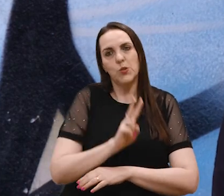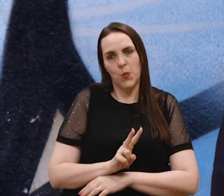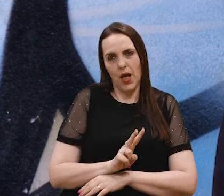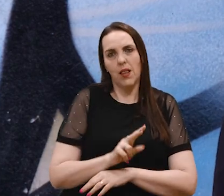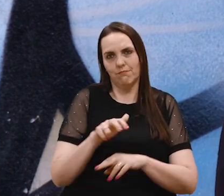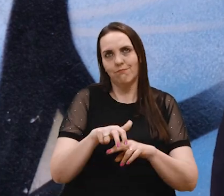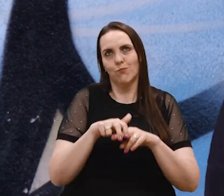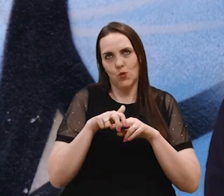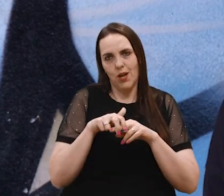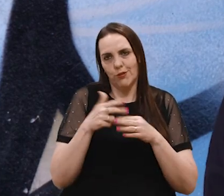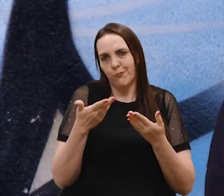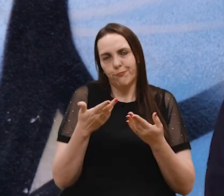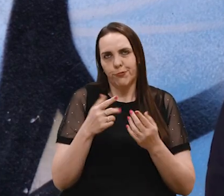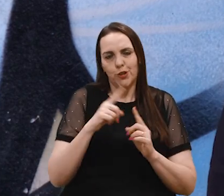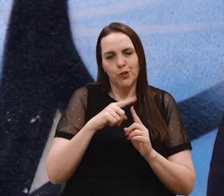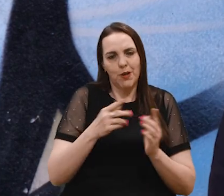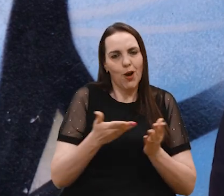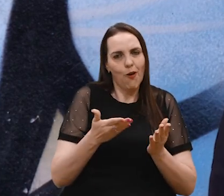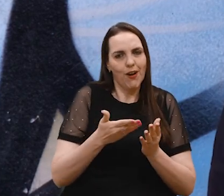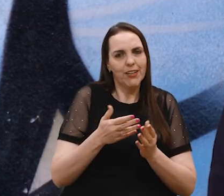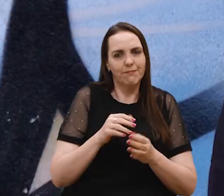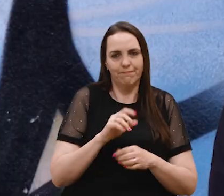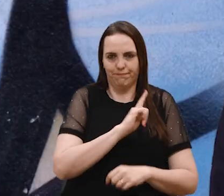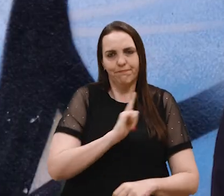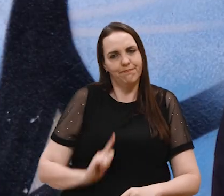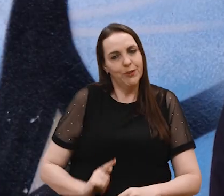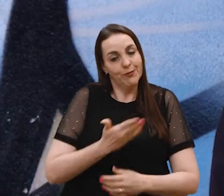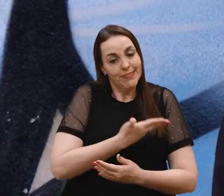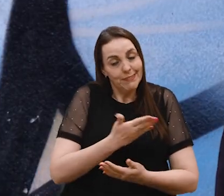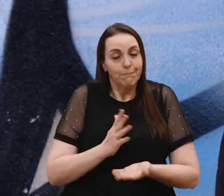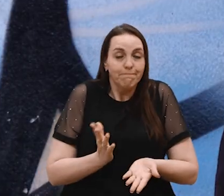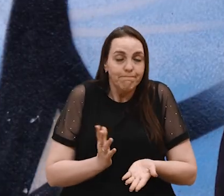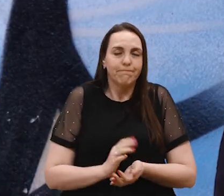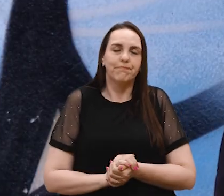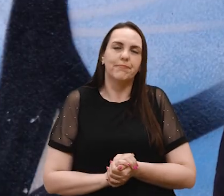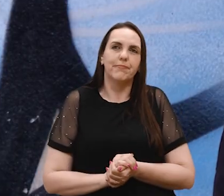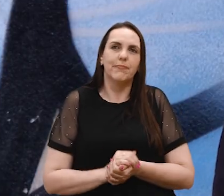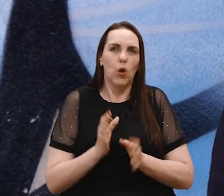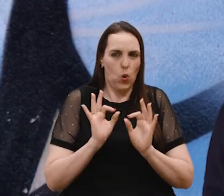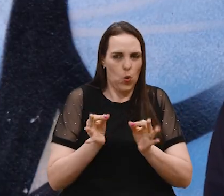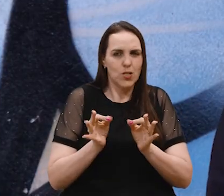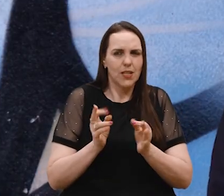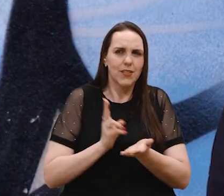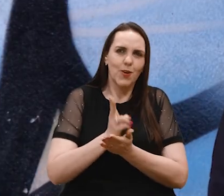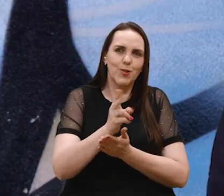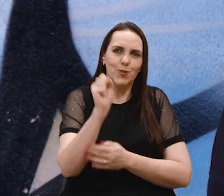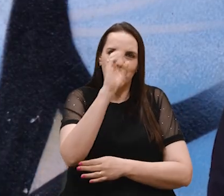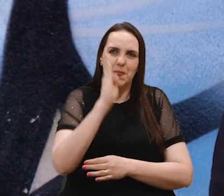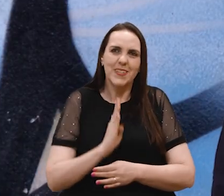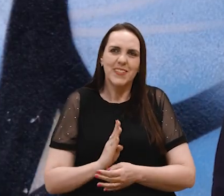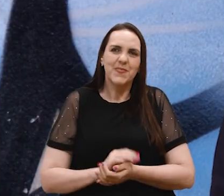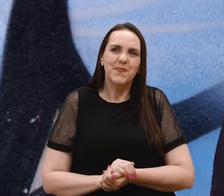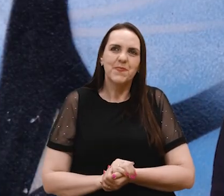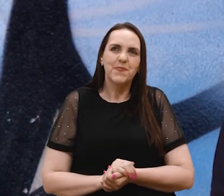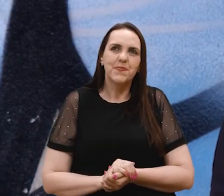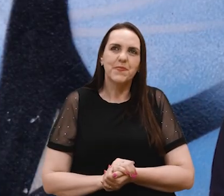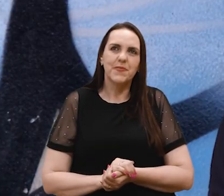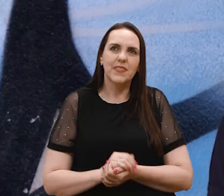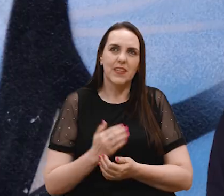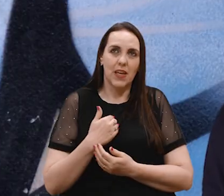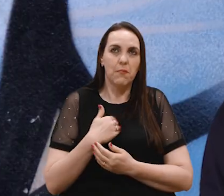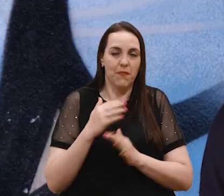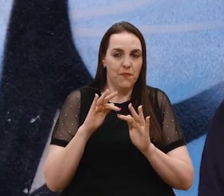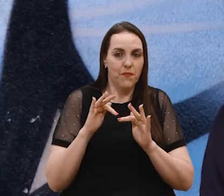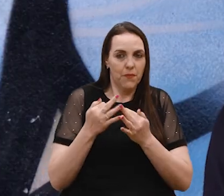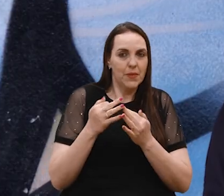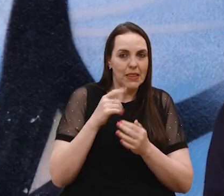causa do estado da Venezuela. E com certeza vai continuar. Minha família